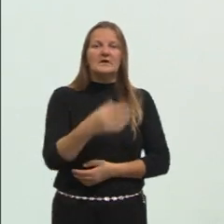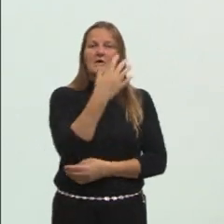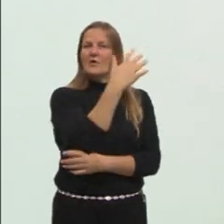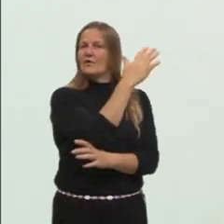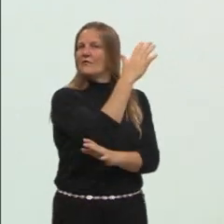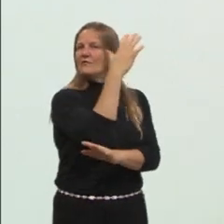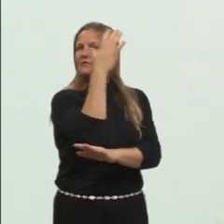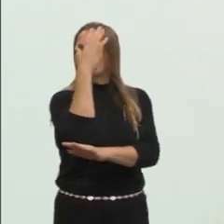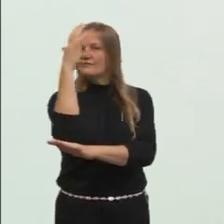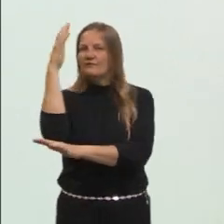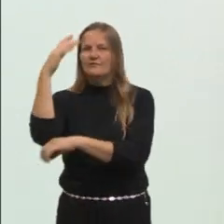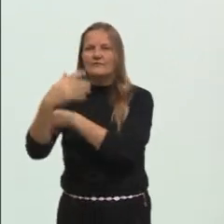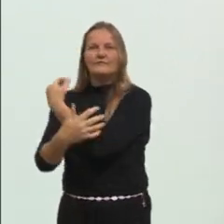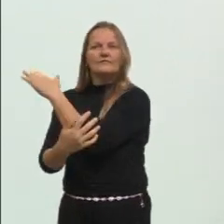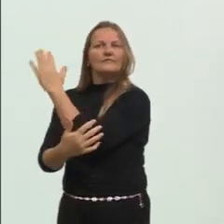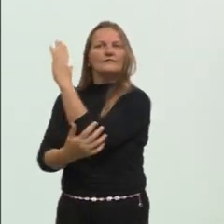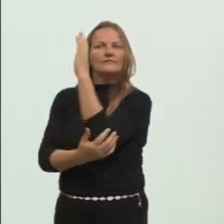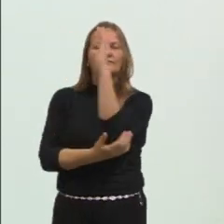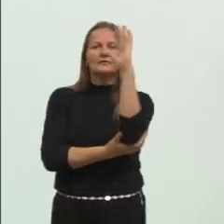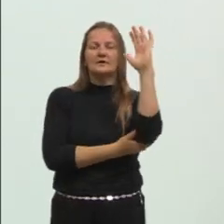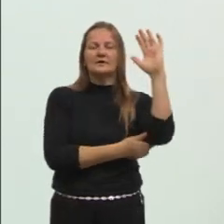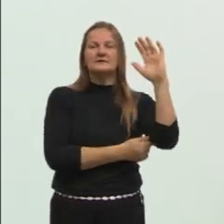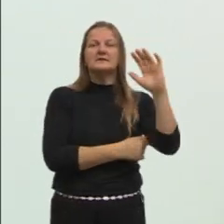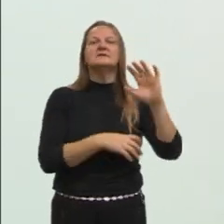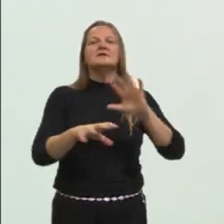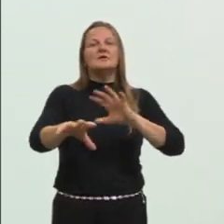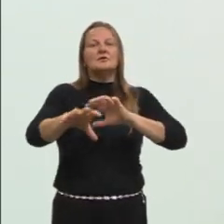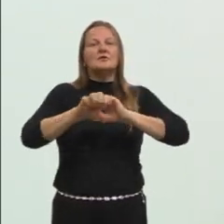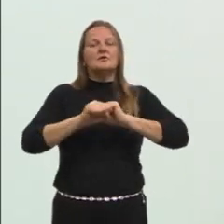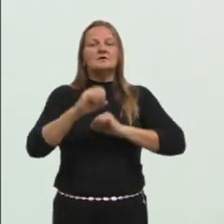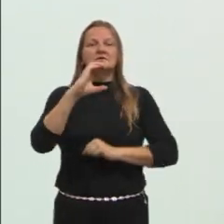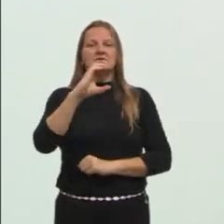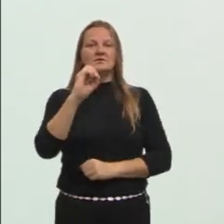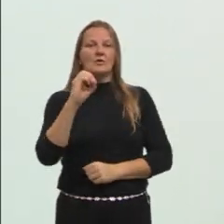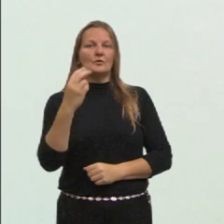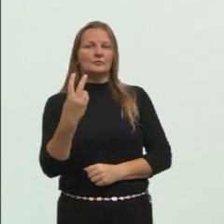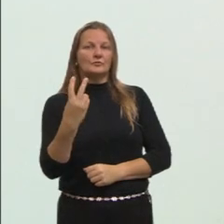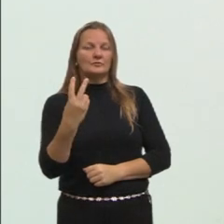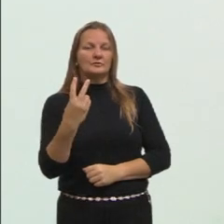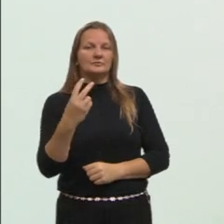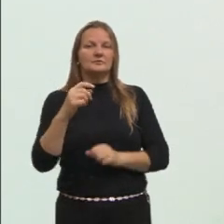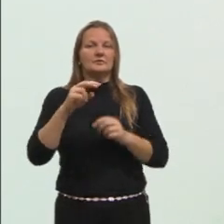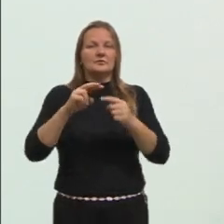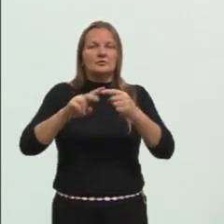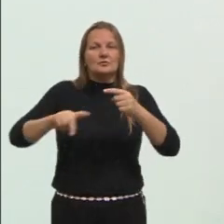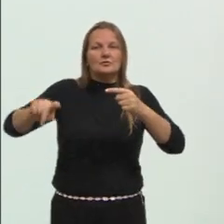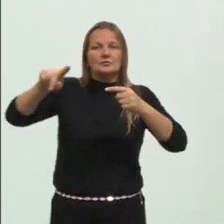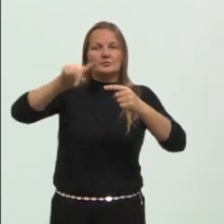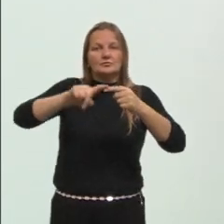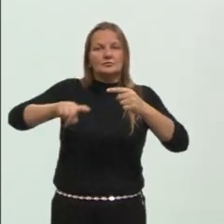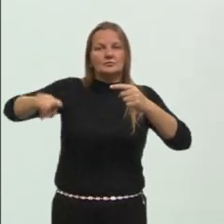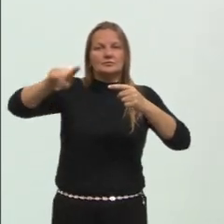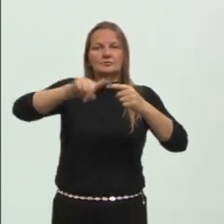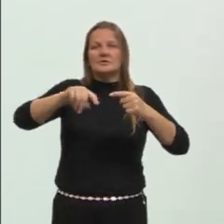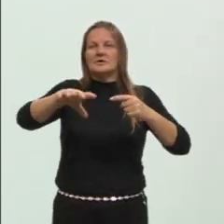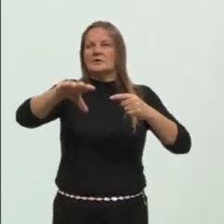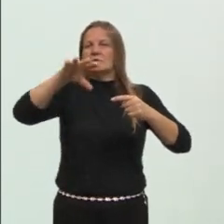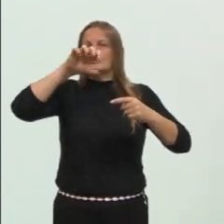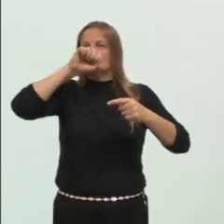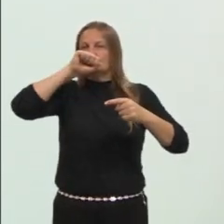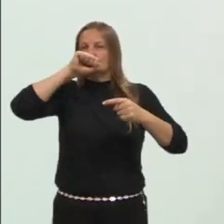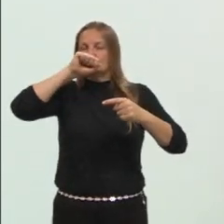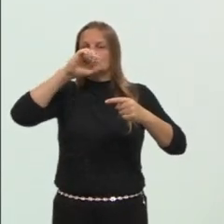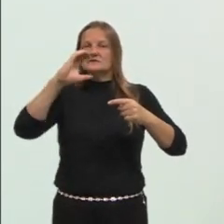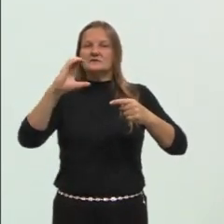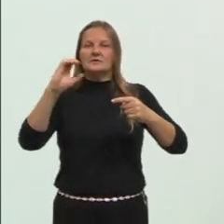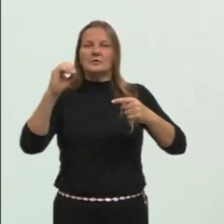elas atuam como absorver o dióxido de carbono da atmosfera e sim essas florestas O dióxido